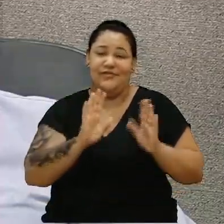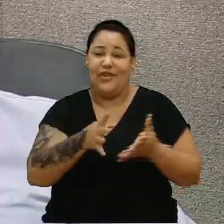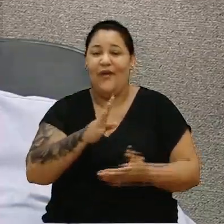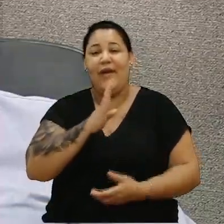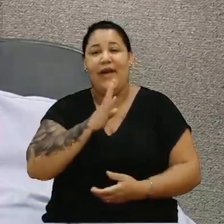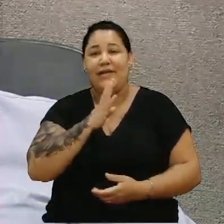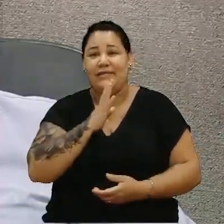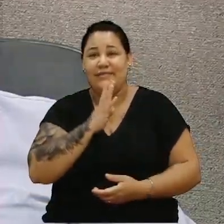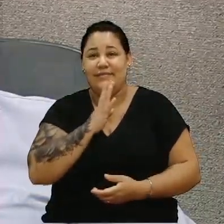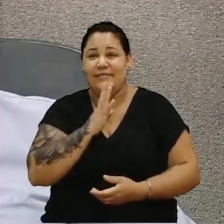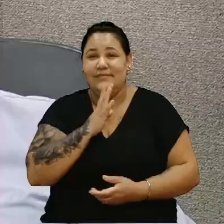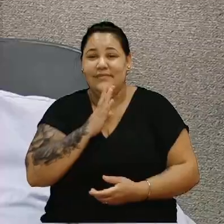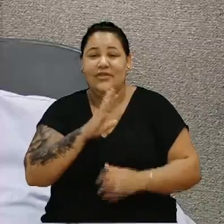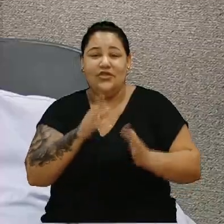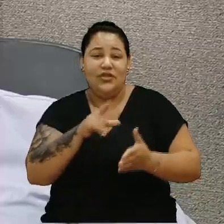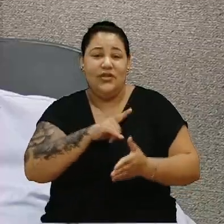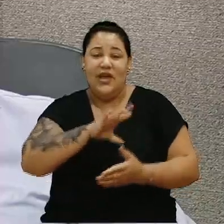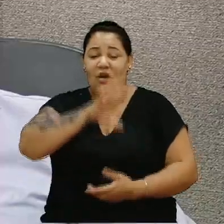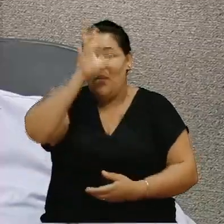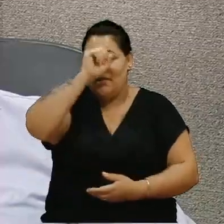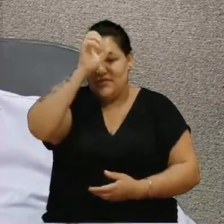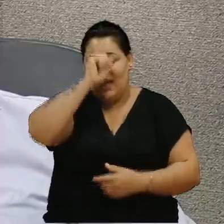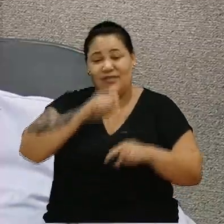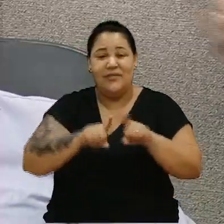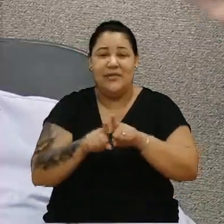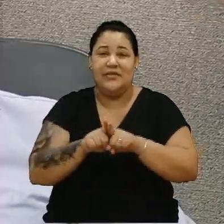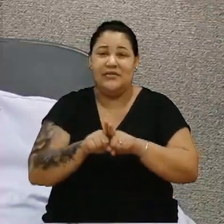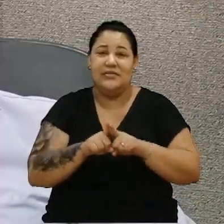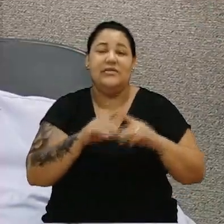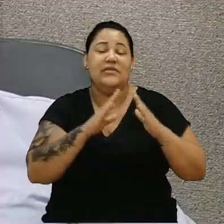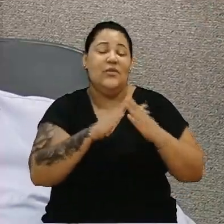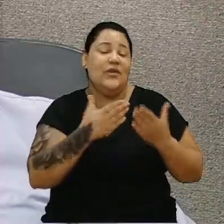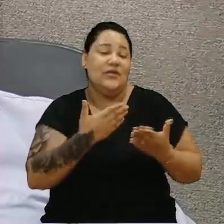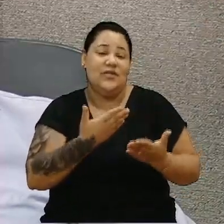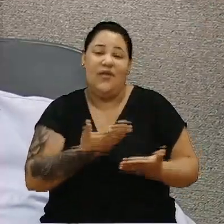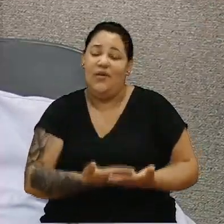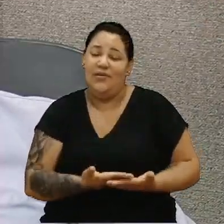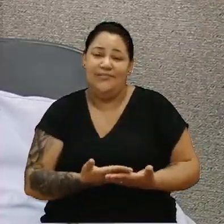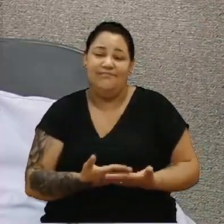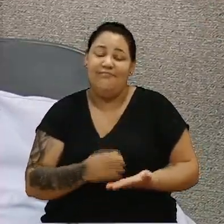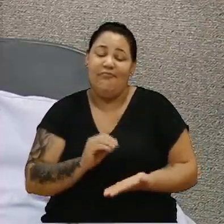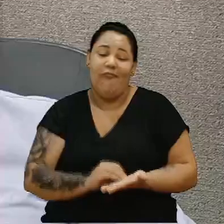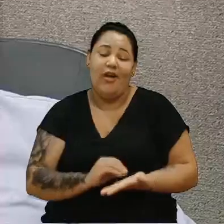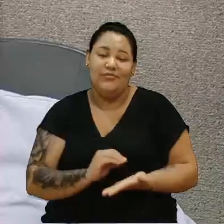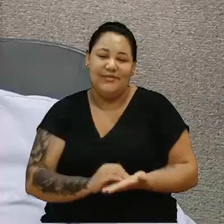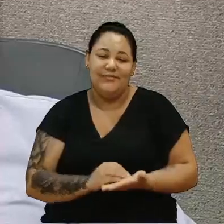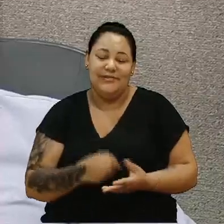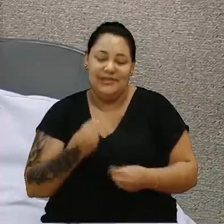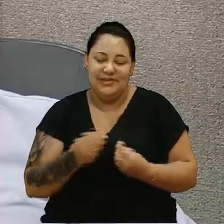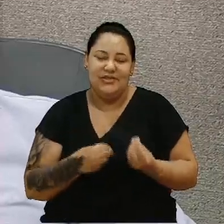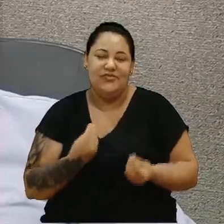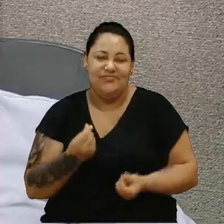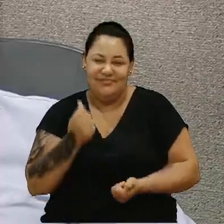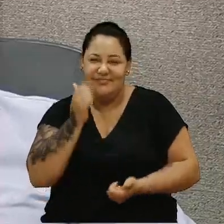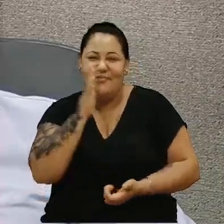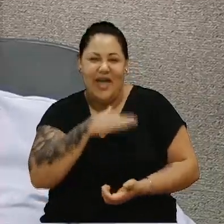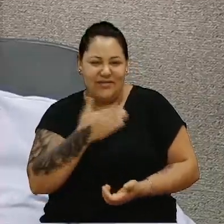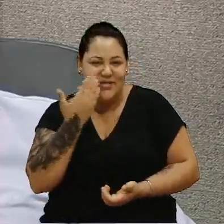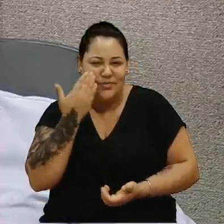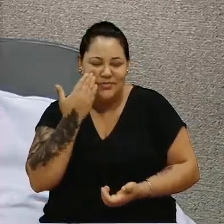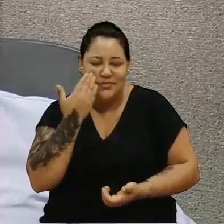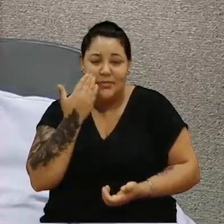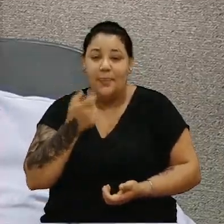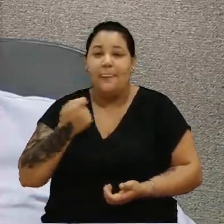conhecimento, já tem esse aprendizado, então a escola fica muito falha para eles. E nós temos, obviamente, ainda um sistema educacional que a